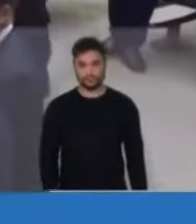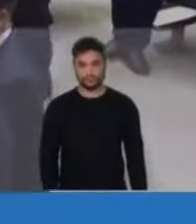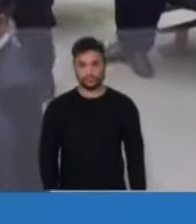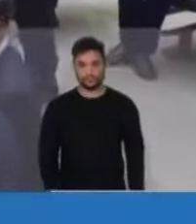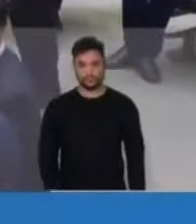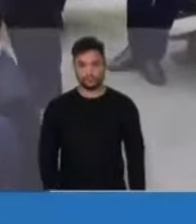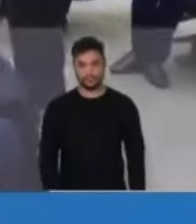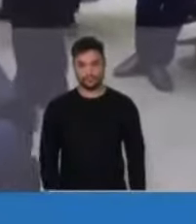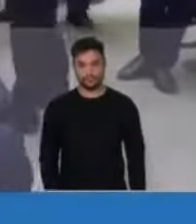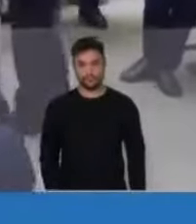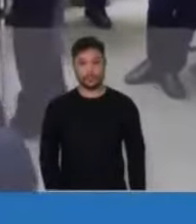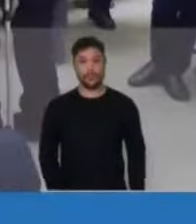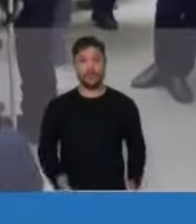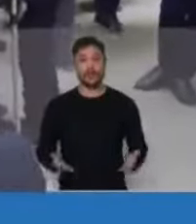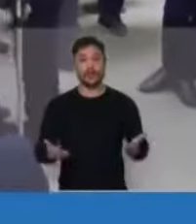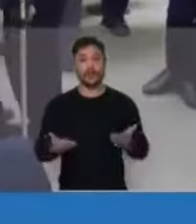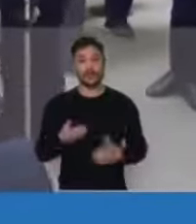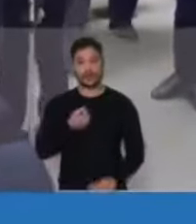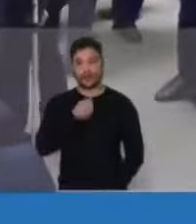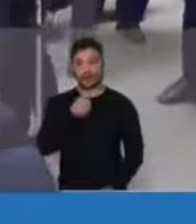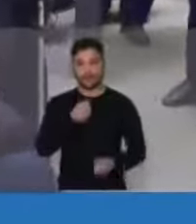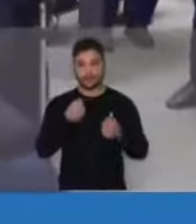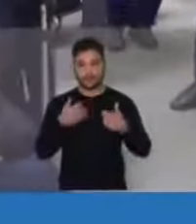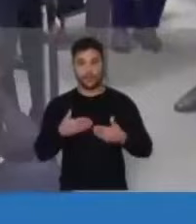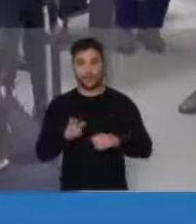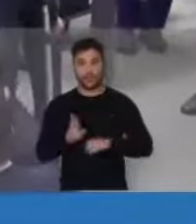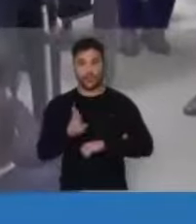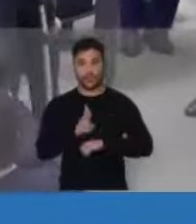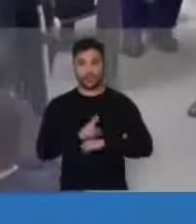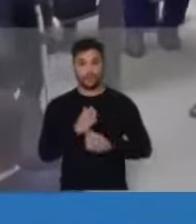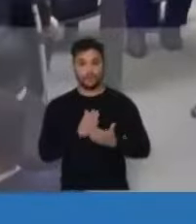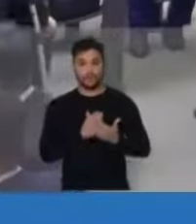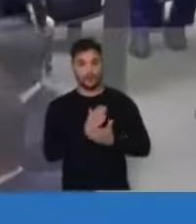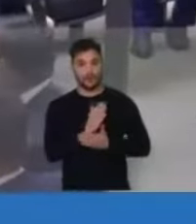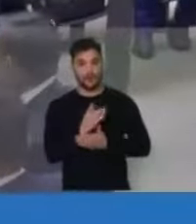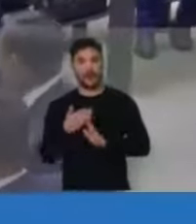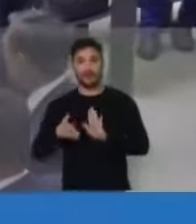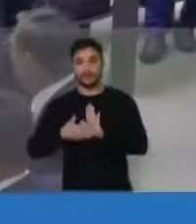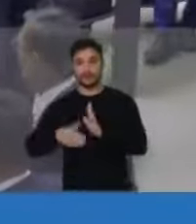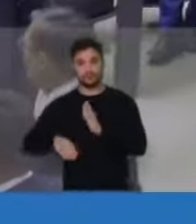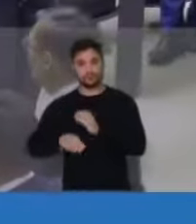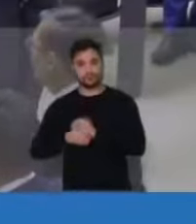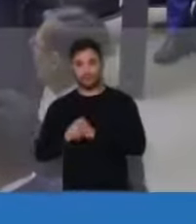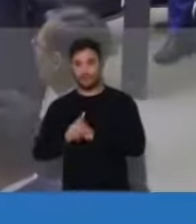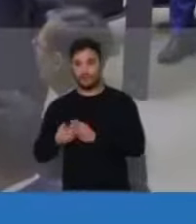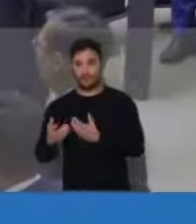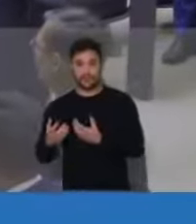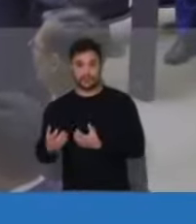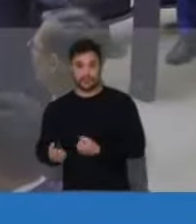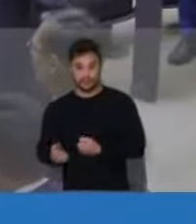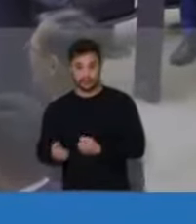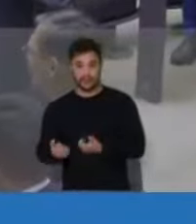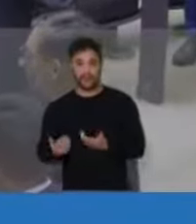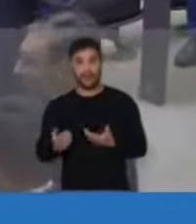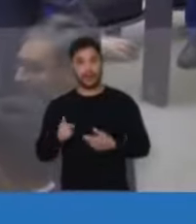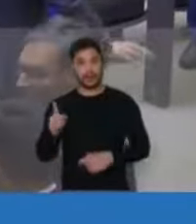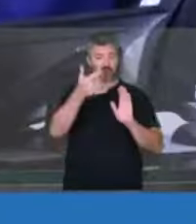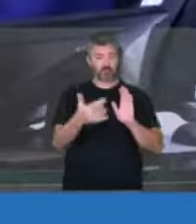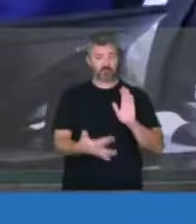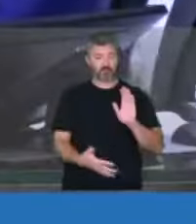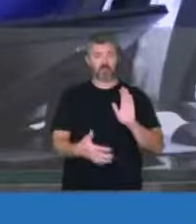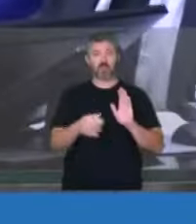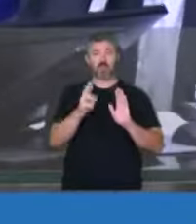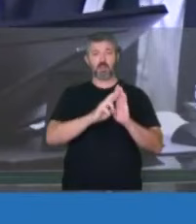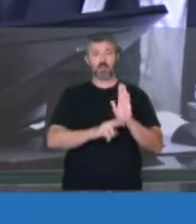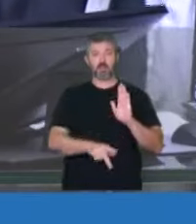a união né uma tentativa ali de dar esse alívio esse respiro para o governo em relação aos recursos que